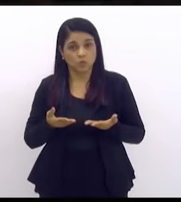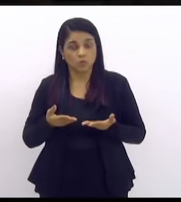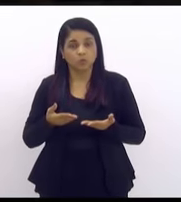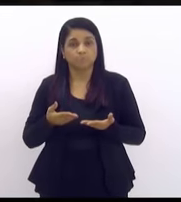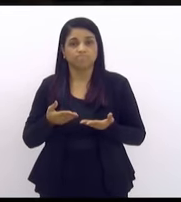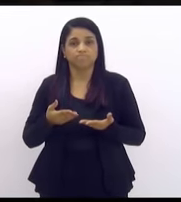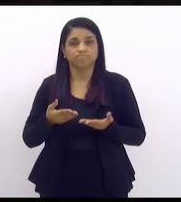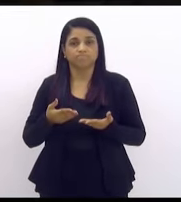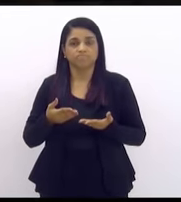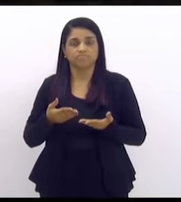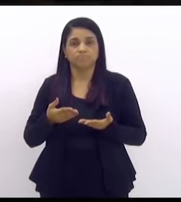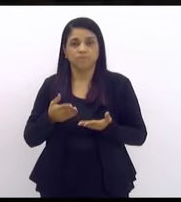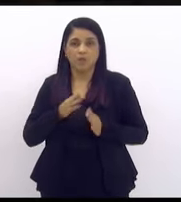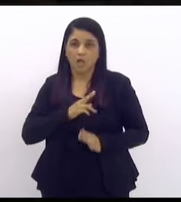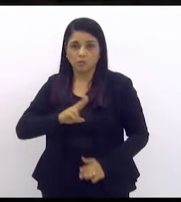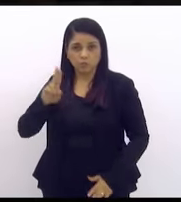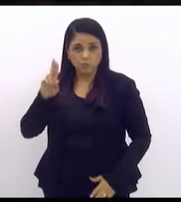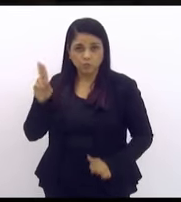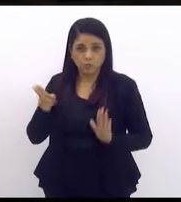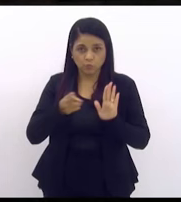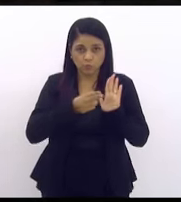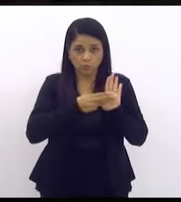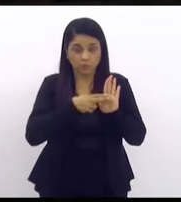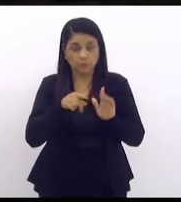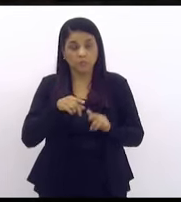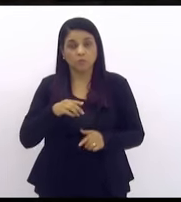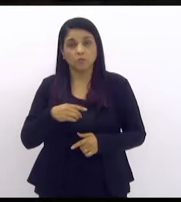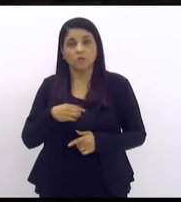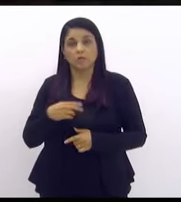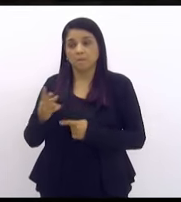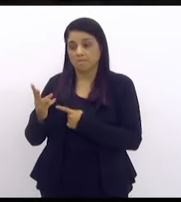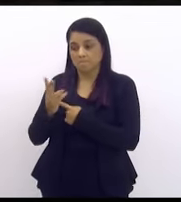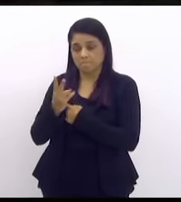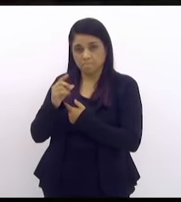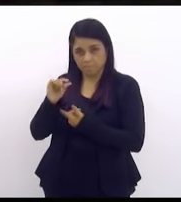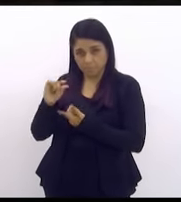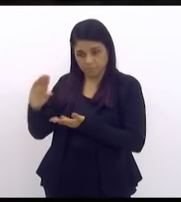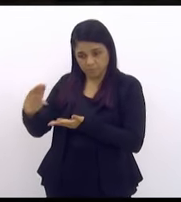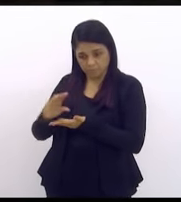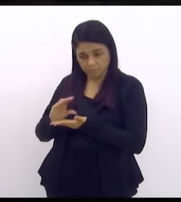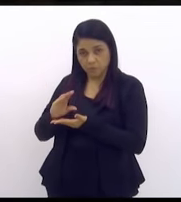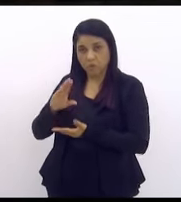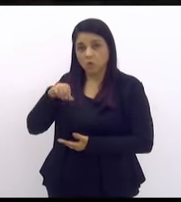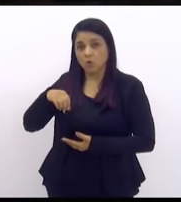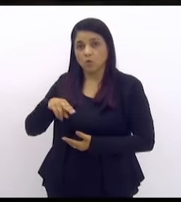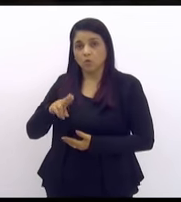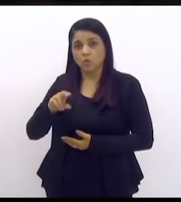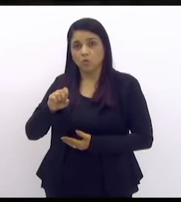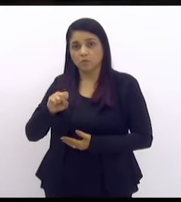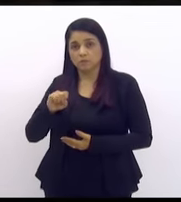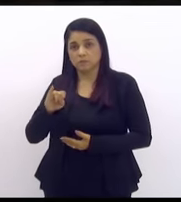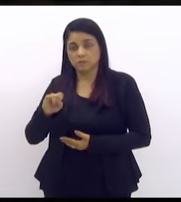admite que o empréstimo consignado possa ser na ordem de